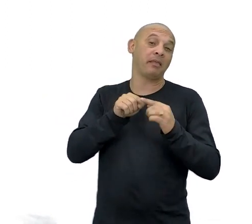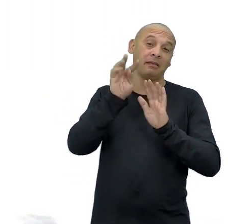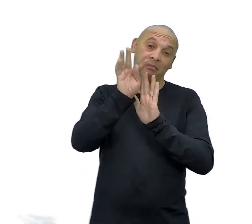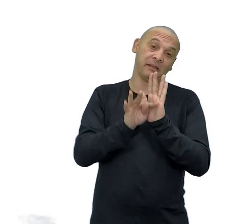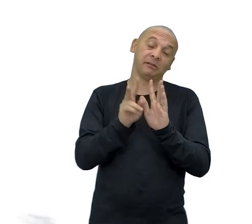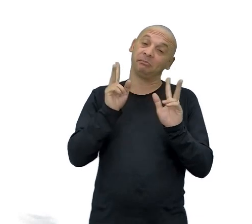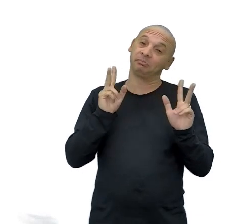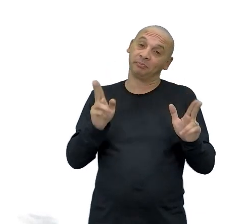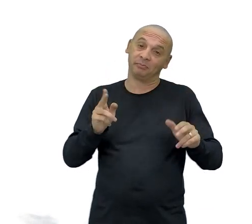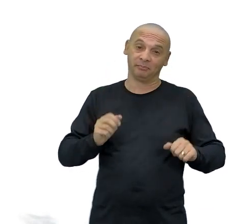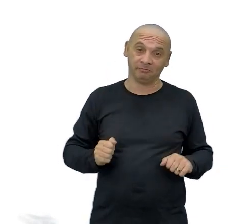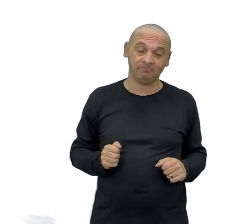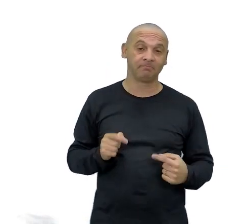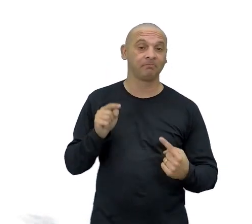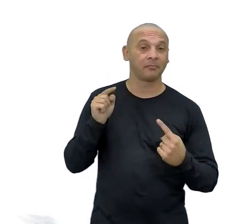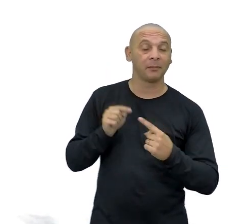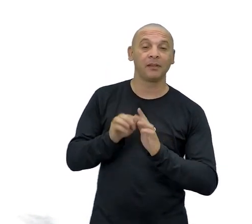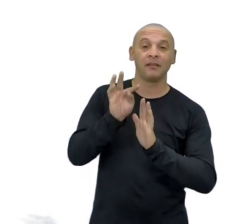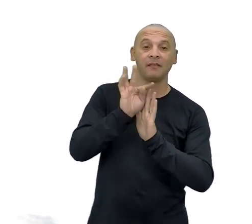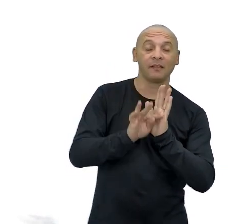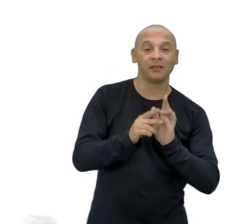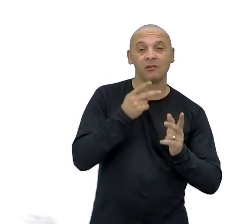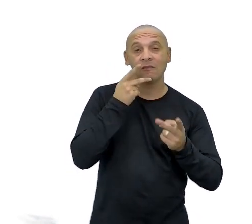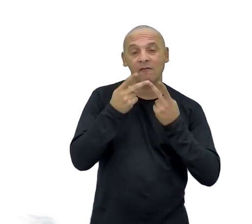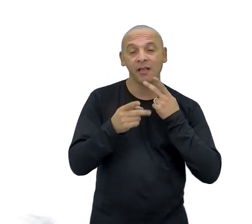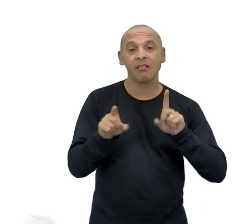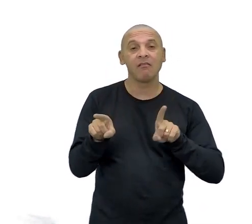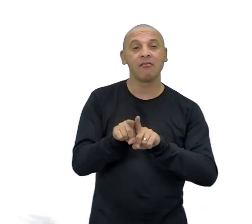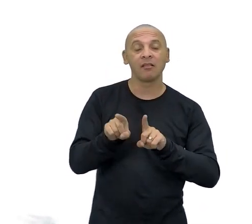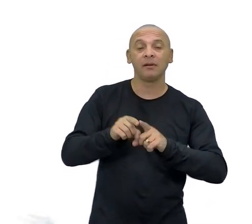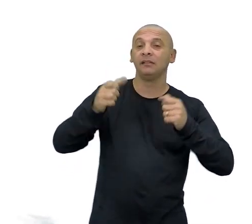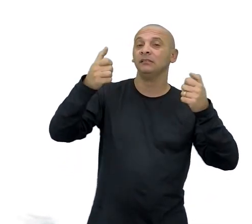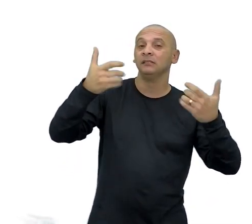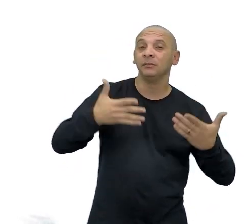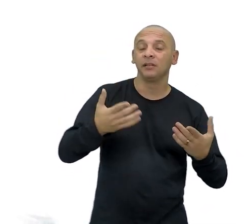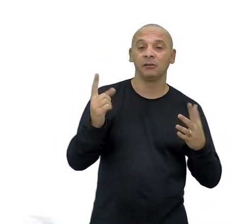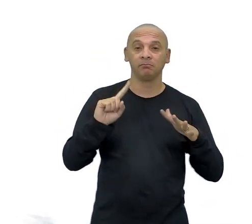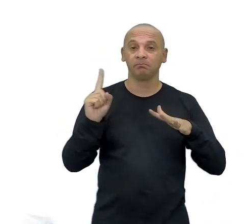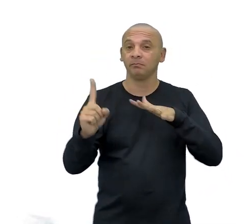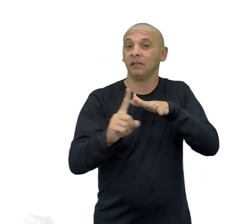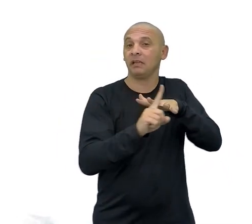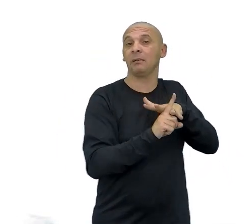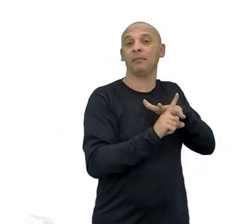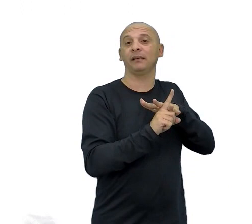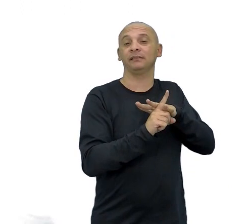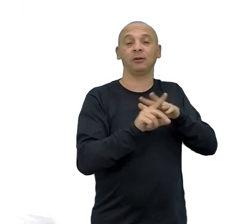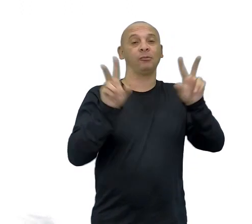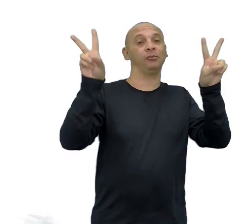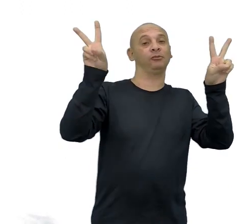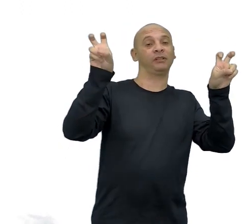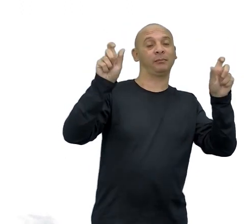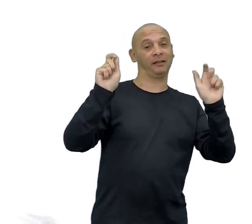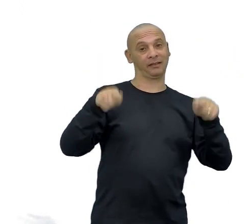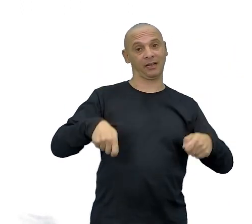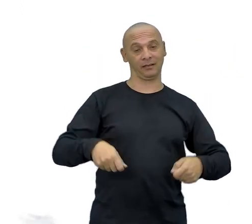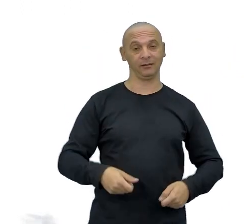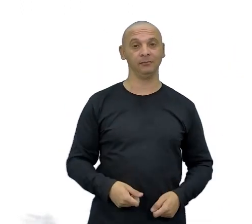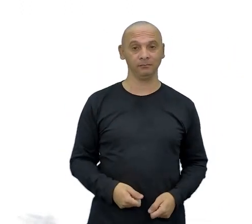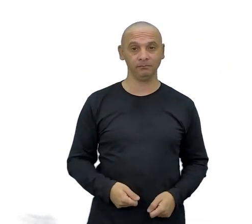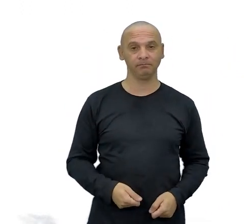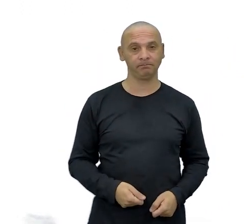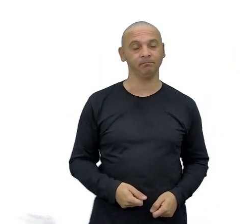ela se junta a um texto verbal e faz uma imersão muito maior no tema proposto.